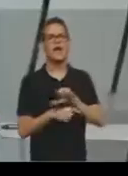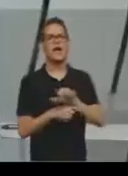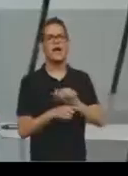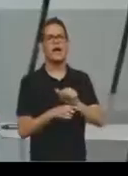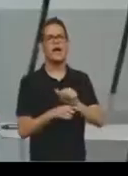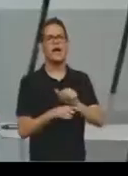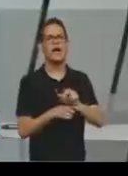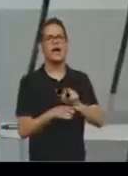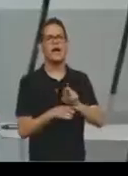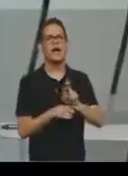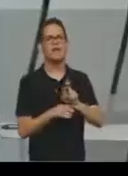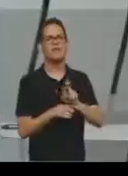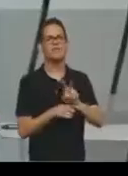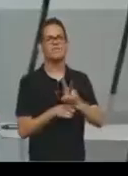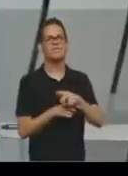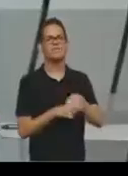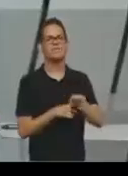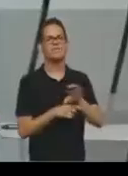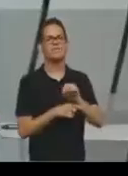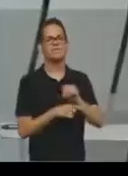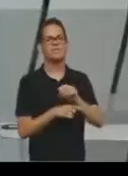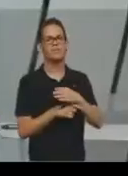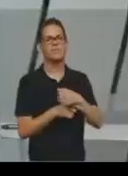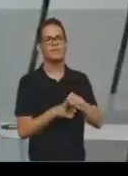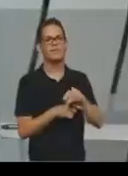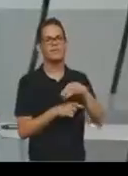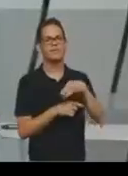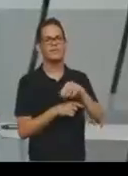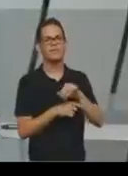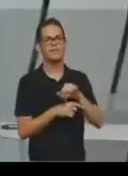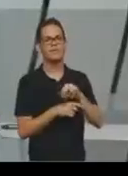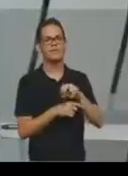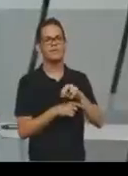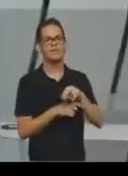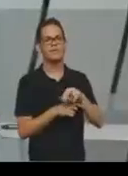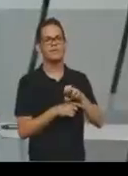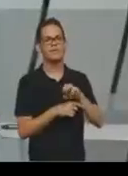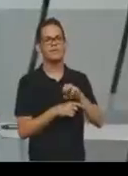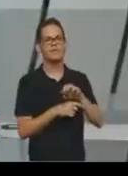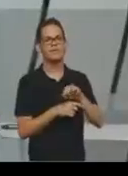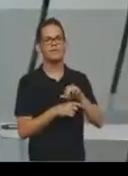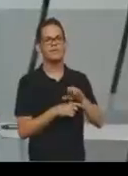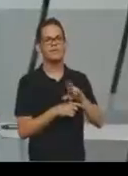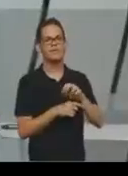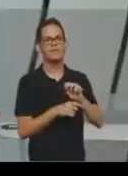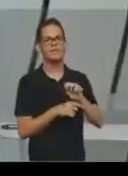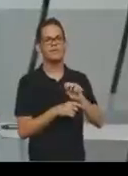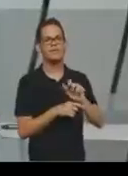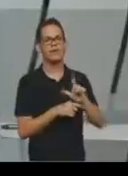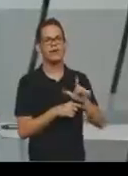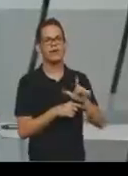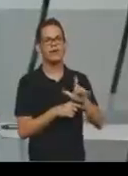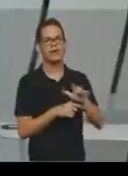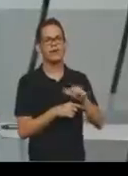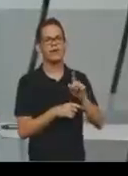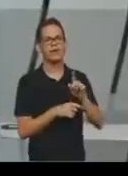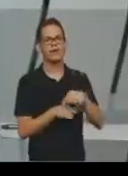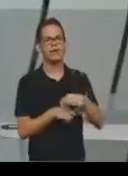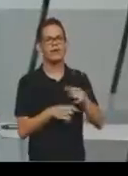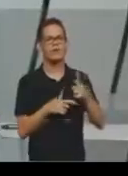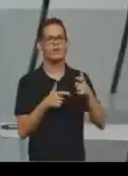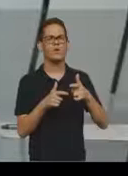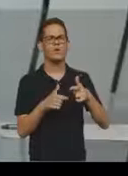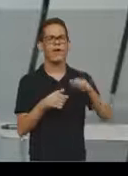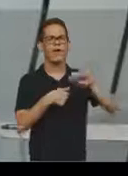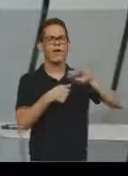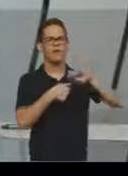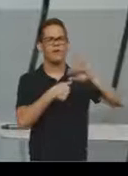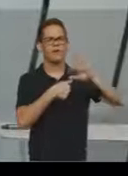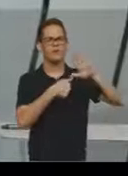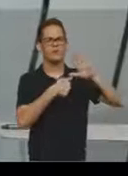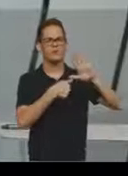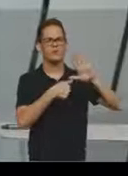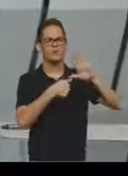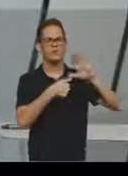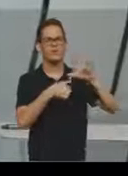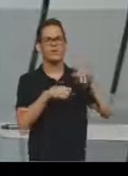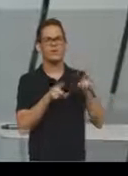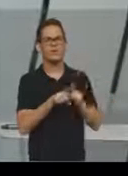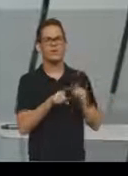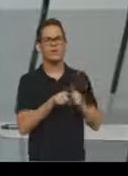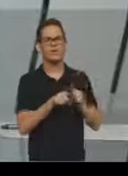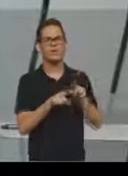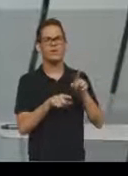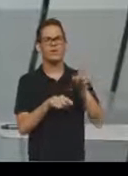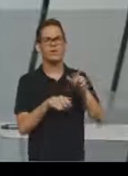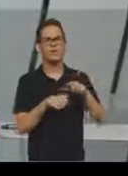essas reservas de carvão mineral que se tem principalmente nessa região ali da América do Norte e da